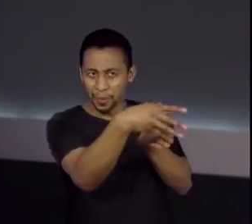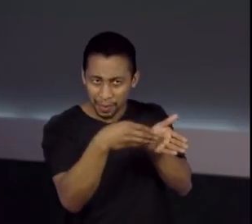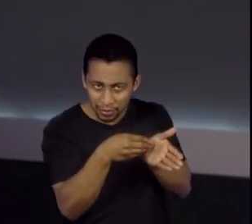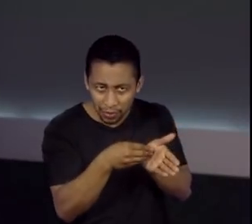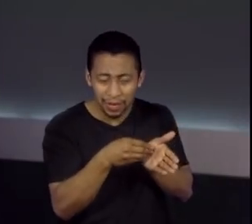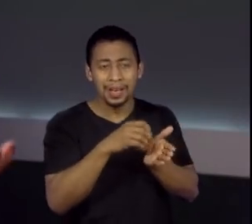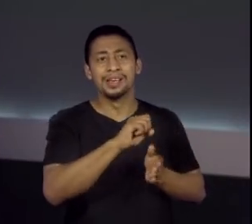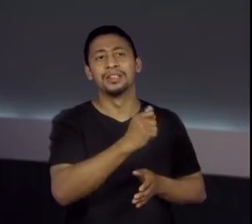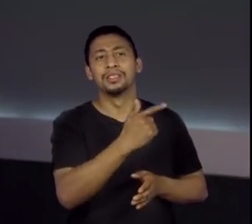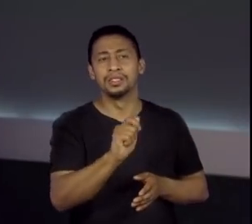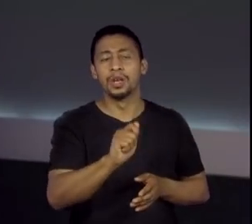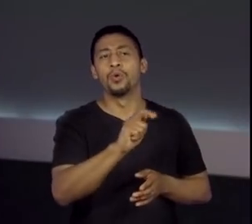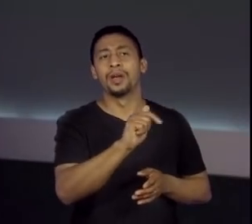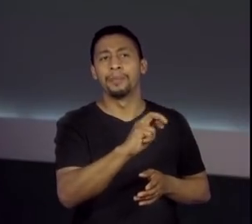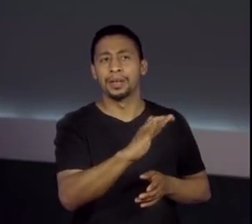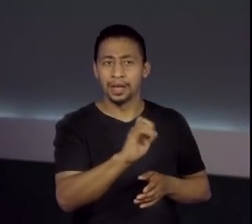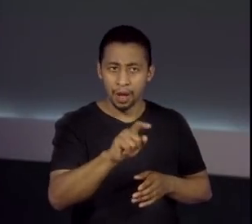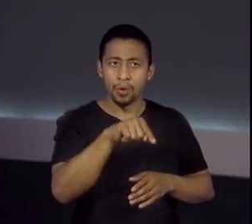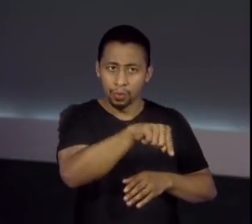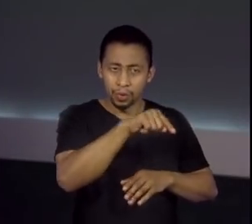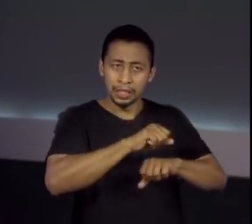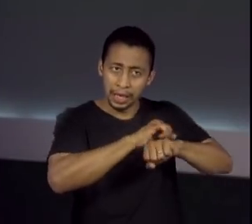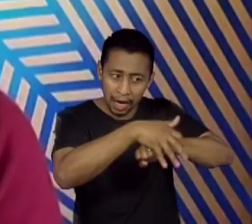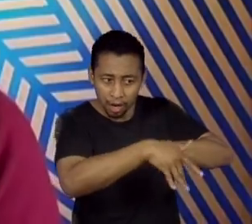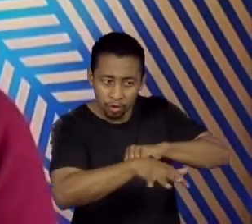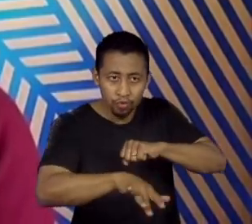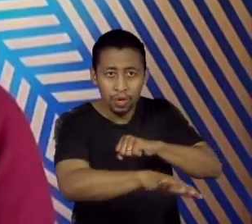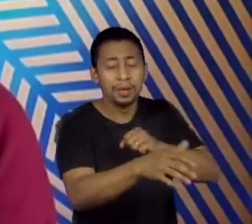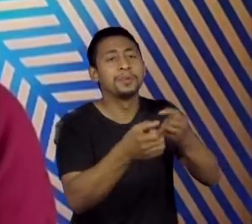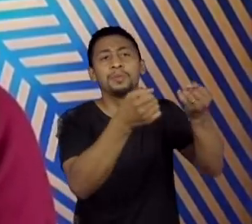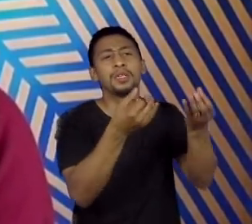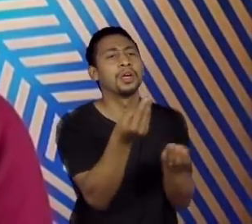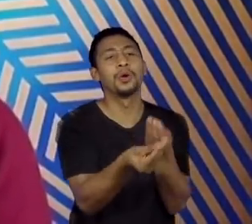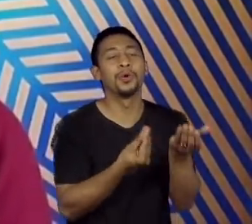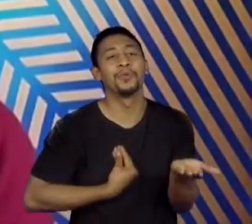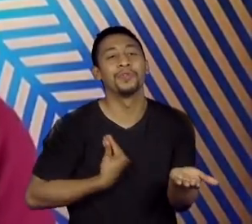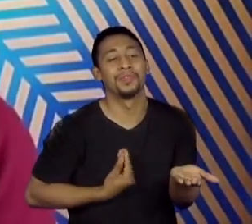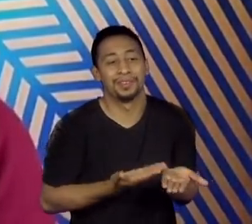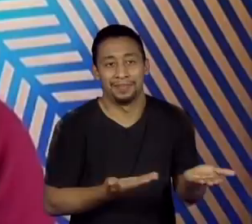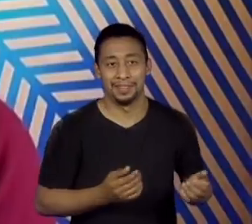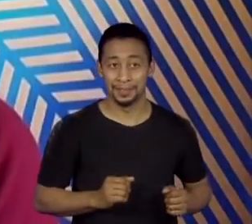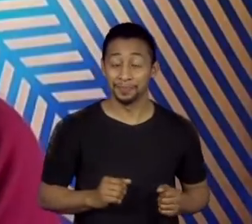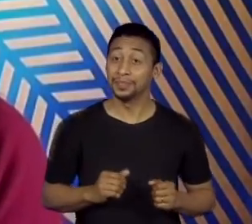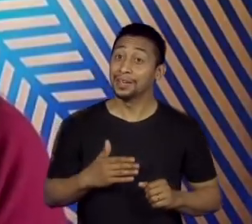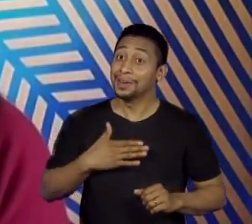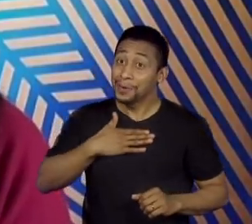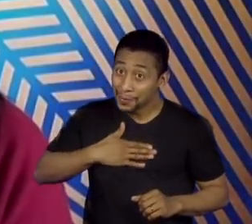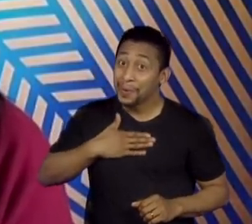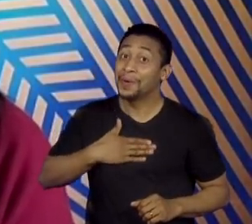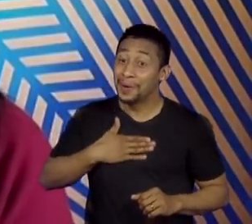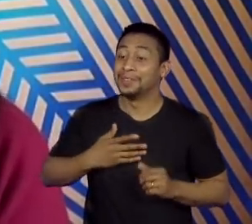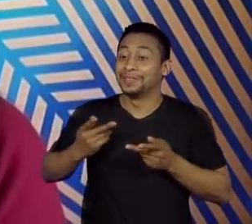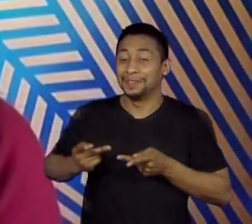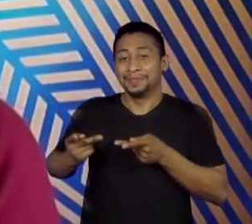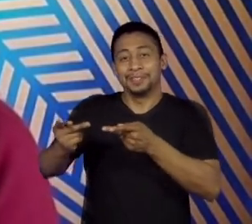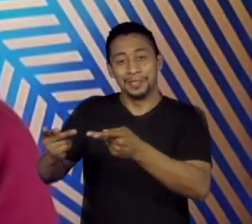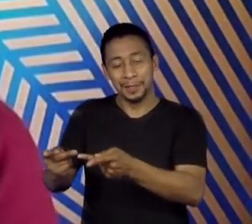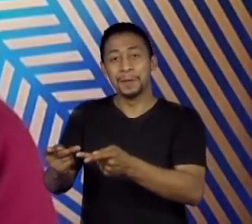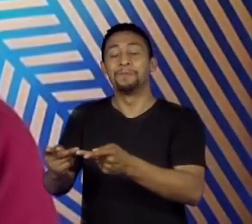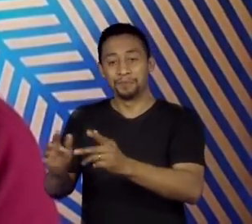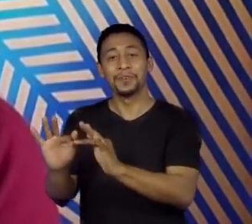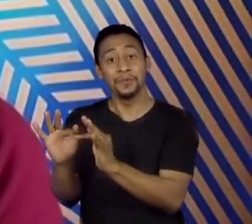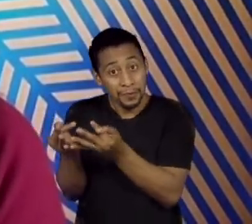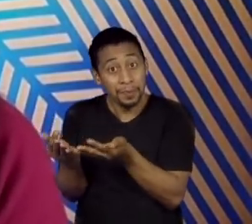que você falasse um pouquinho dessa sua relação com a floresta. Eu gosto muito de visitar a minha família e